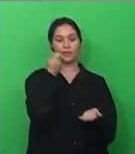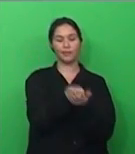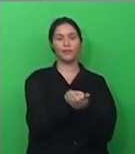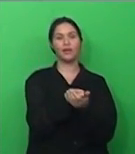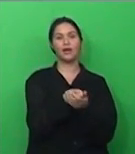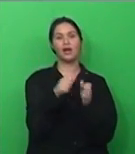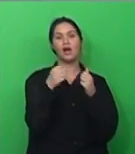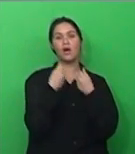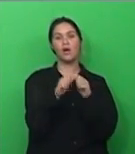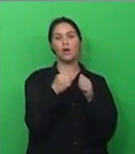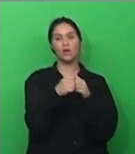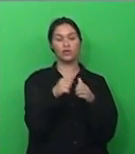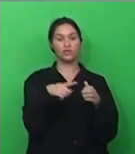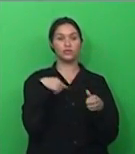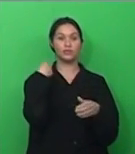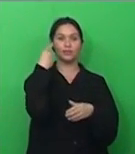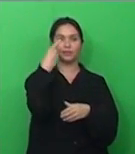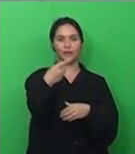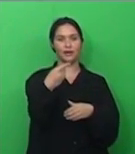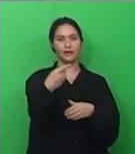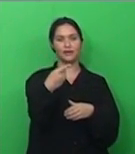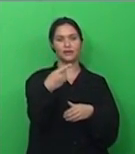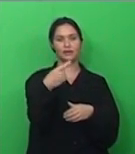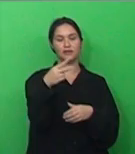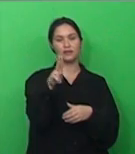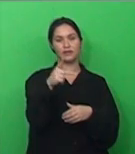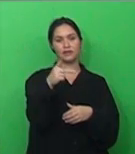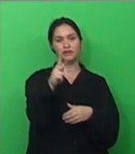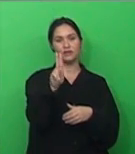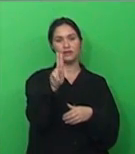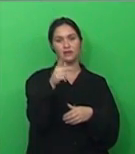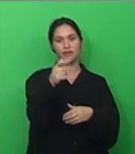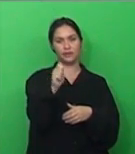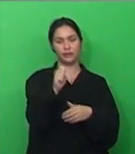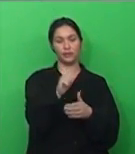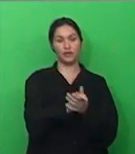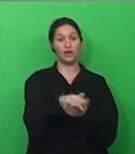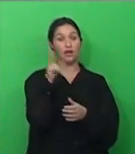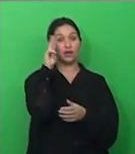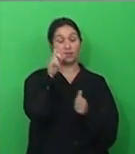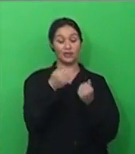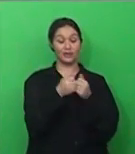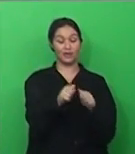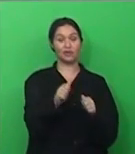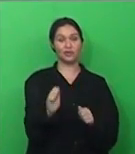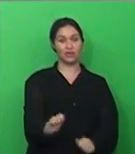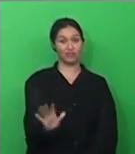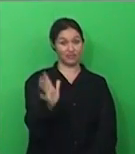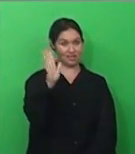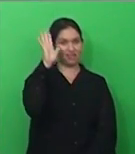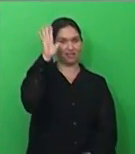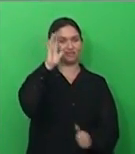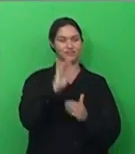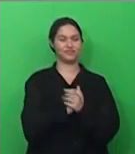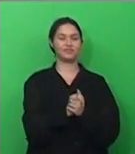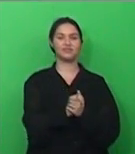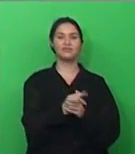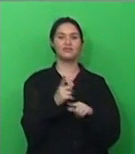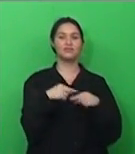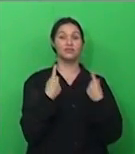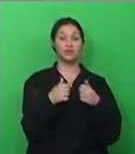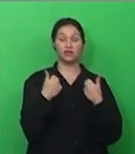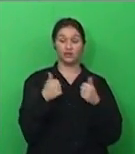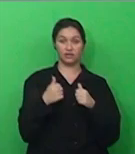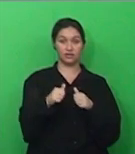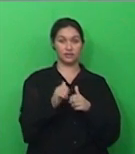se utilizando de pagar passagem, que a passagem não é nada barata da nossa cidade. Daqui a pouco precisa de alguém